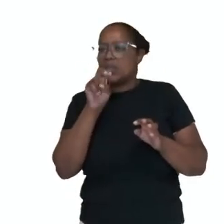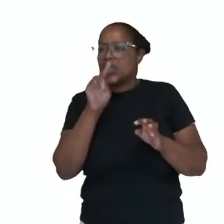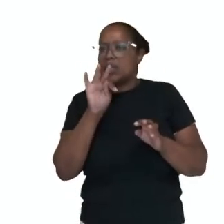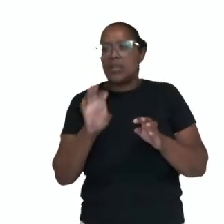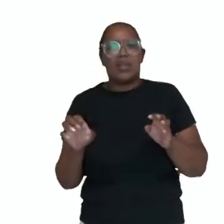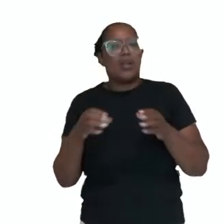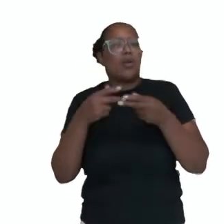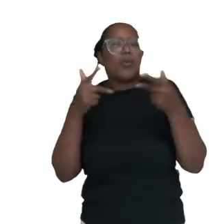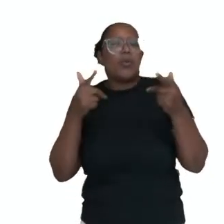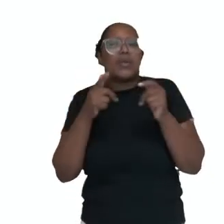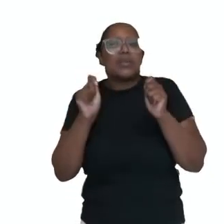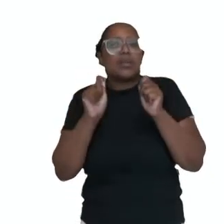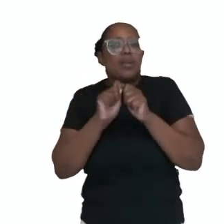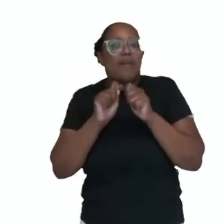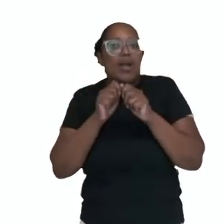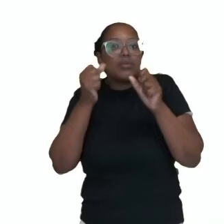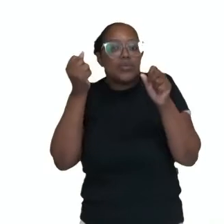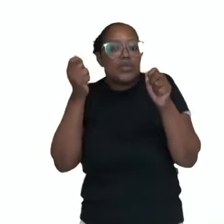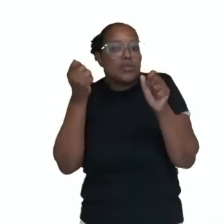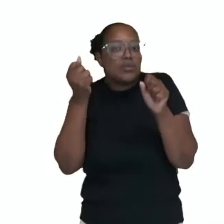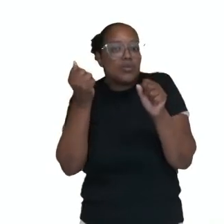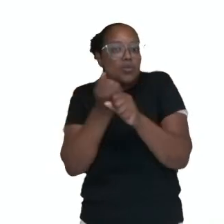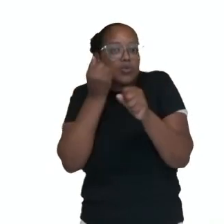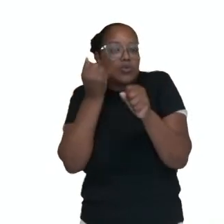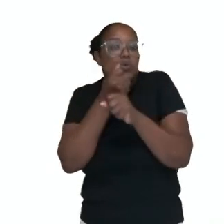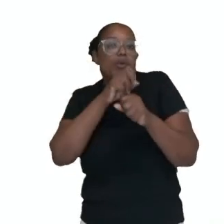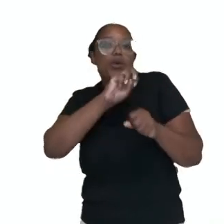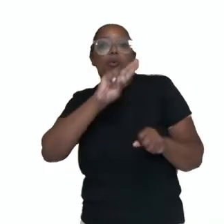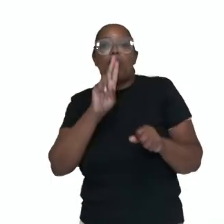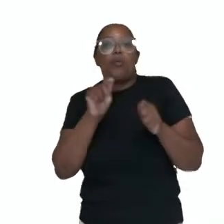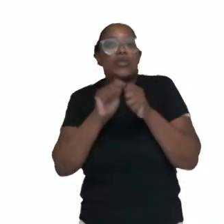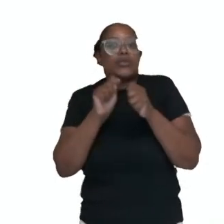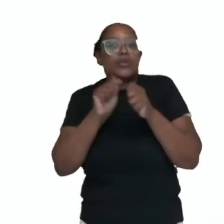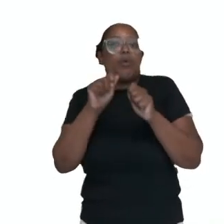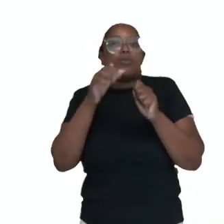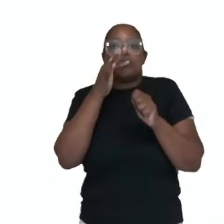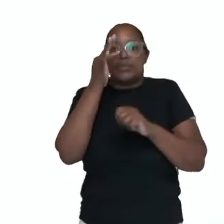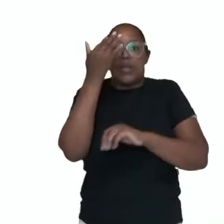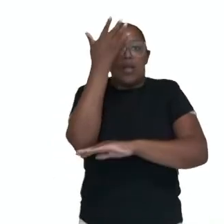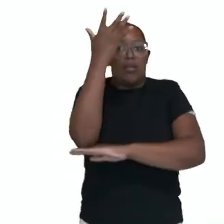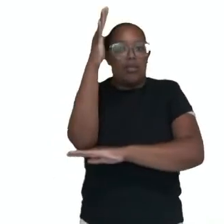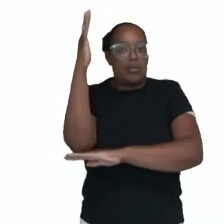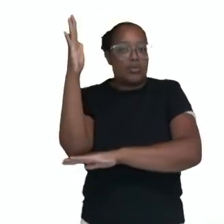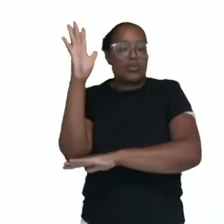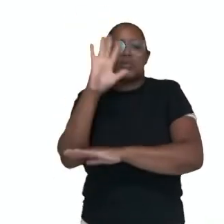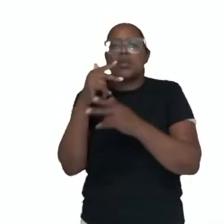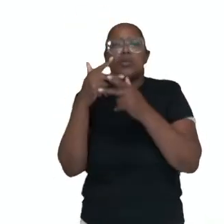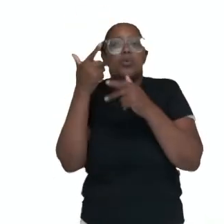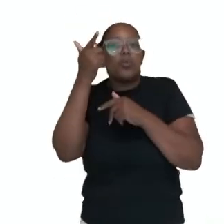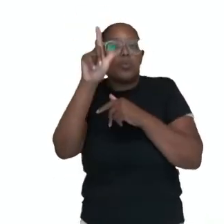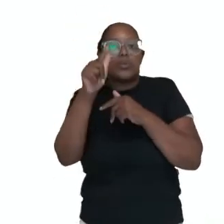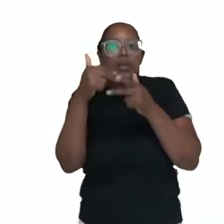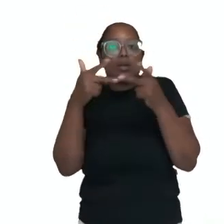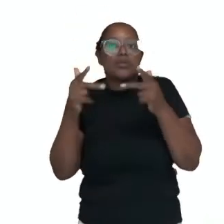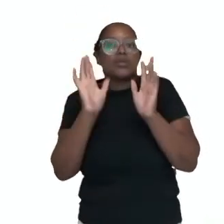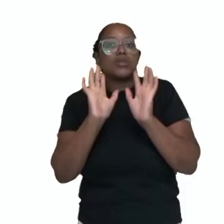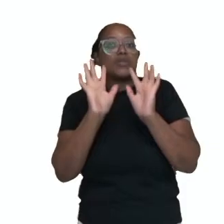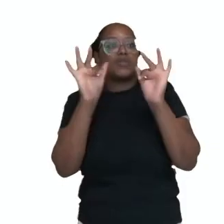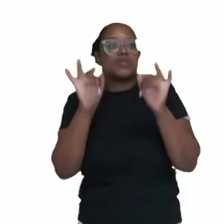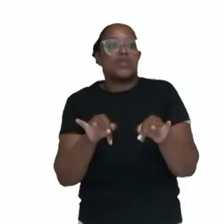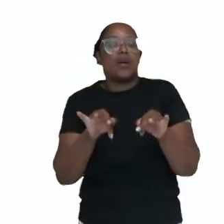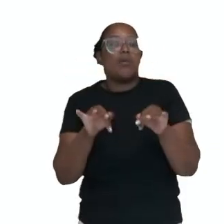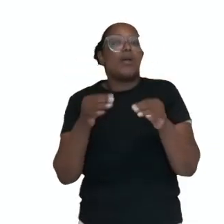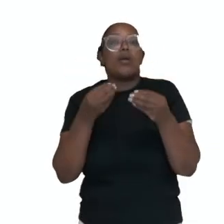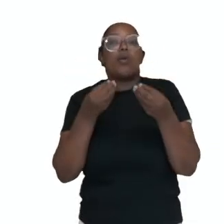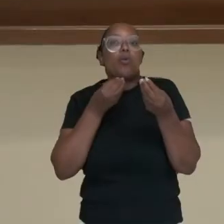coisa, aquilo que criou a coisa, a natureza. E por fim a causa final, aquilo para o qual a coisa é